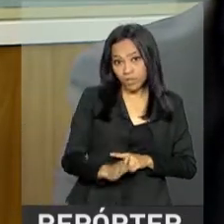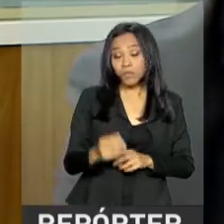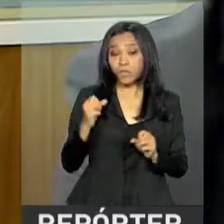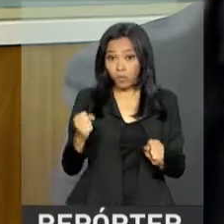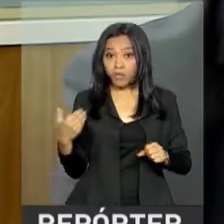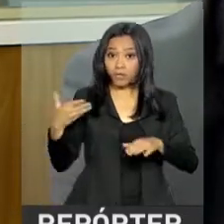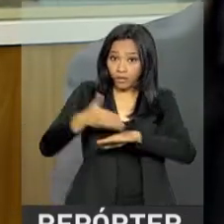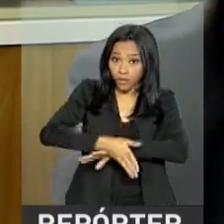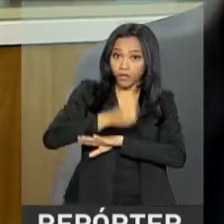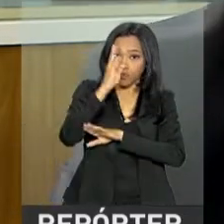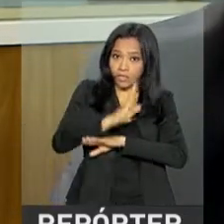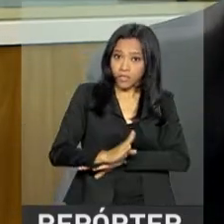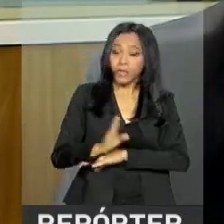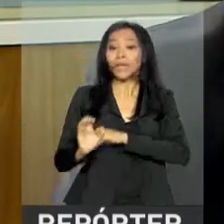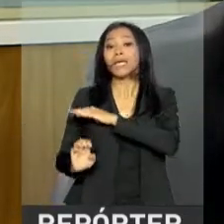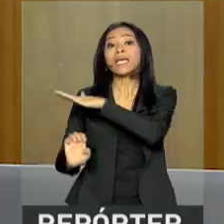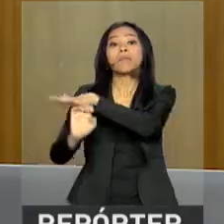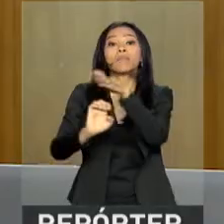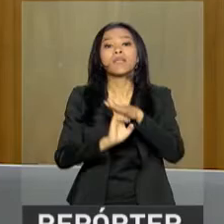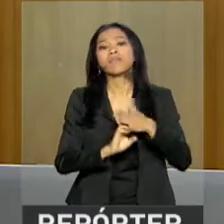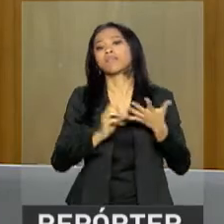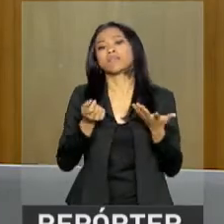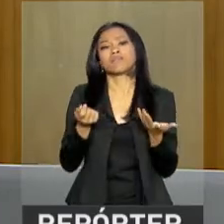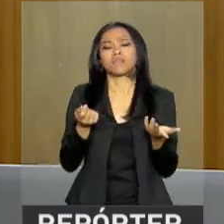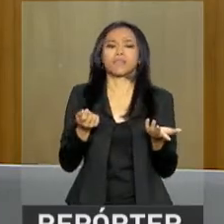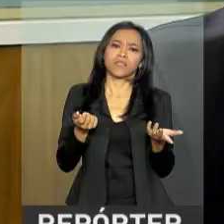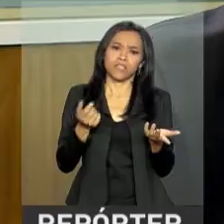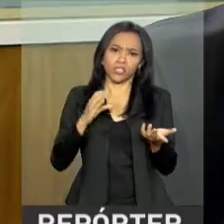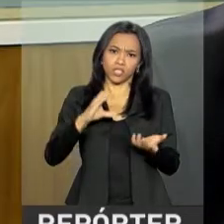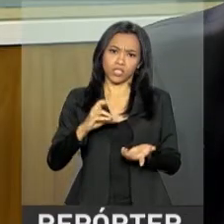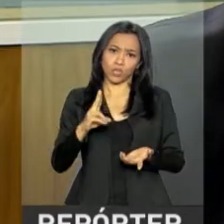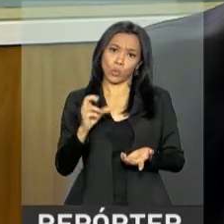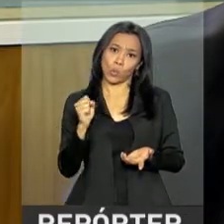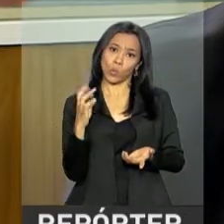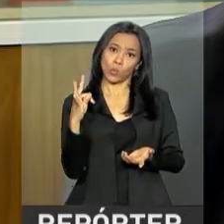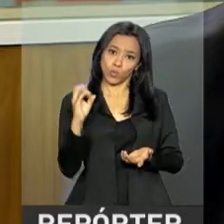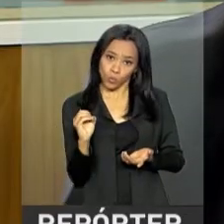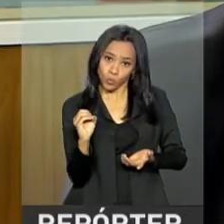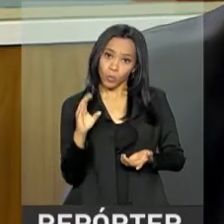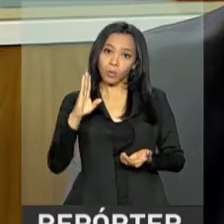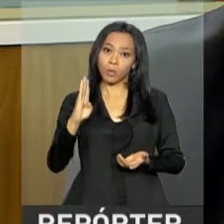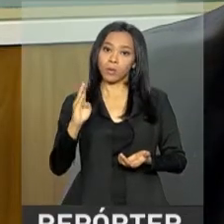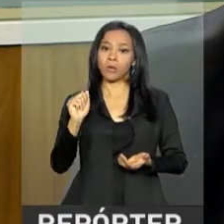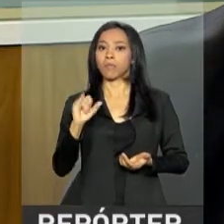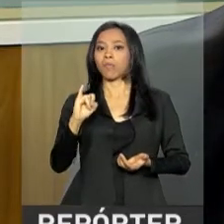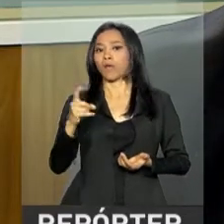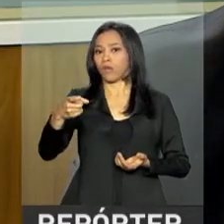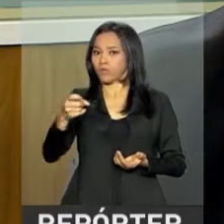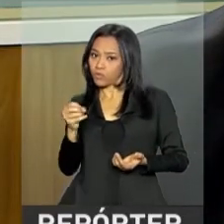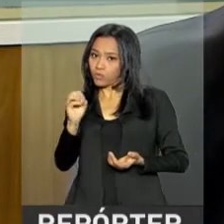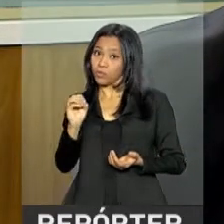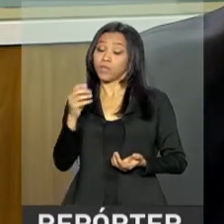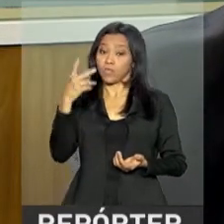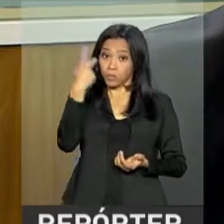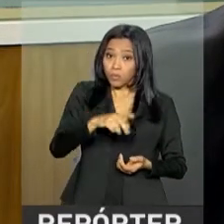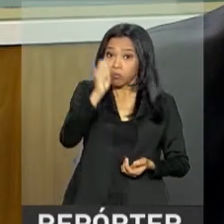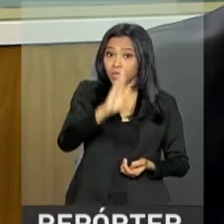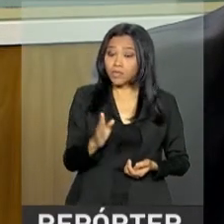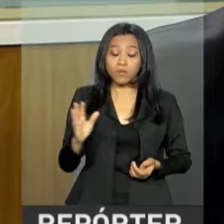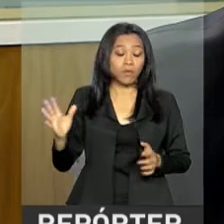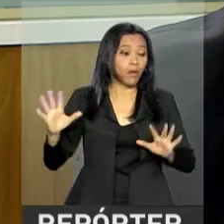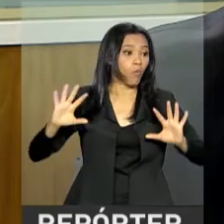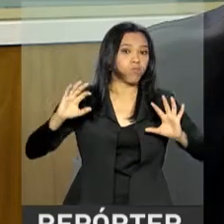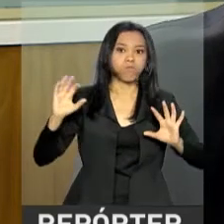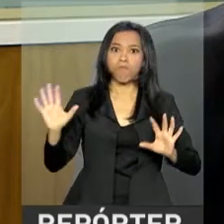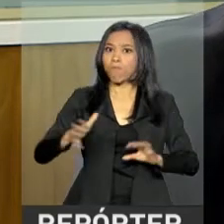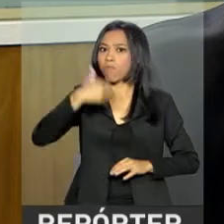chamadas empresas de custo baixo as low cost estão efetivamente o potencial nosso tamanho do mundo para você saber ouvir